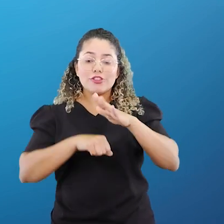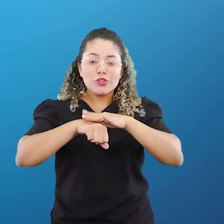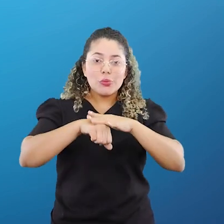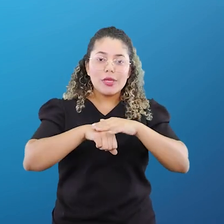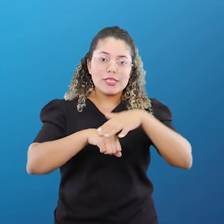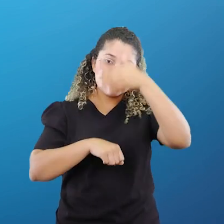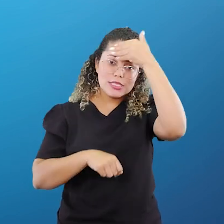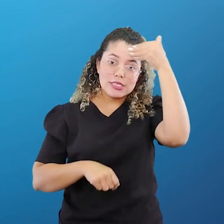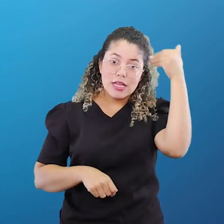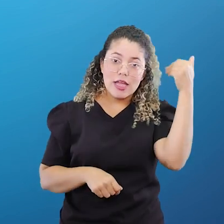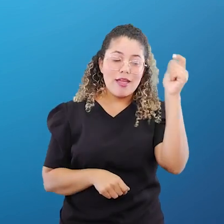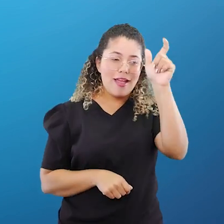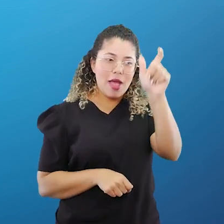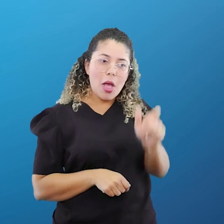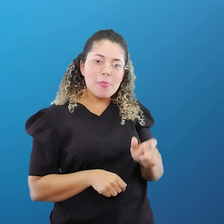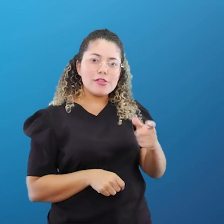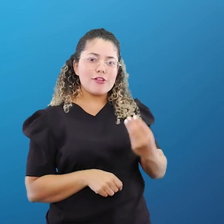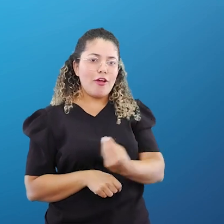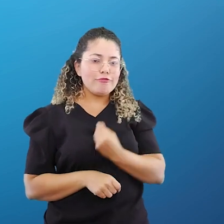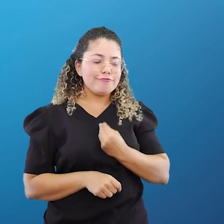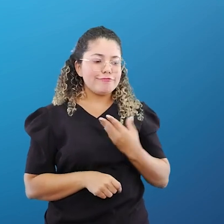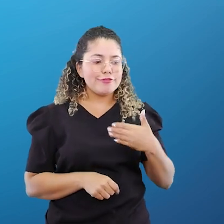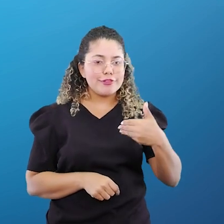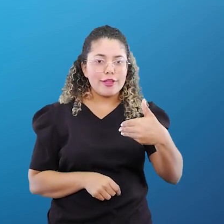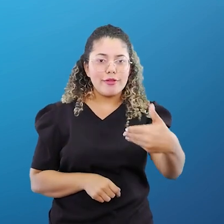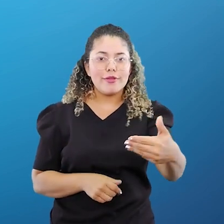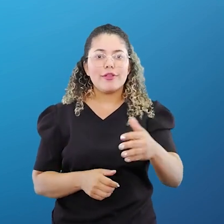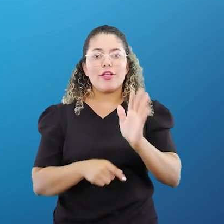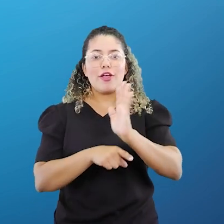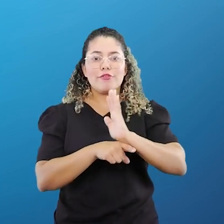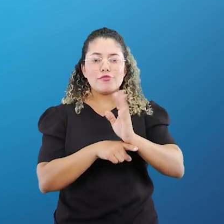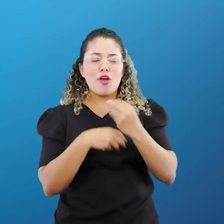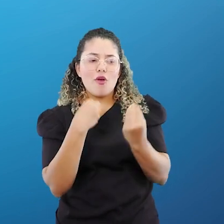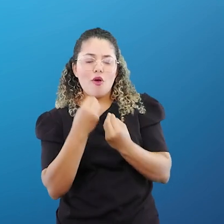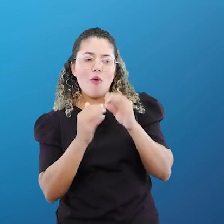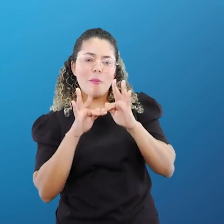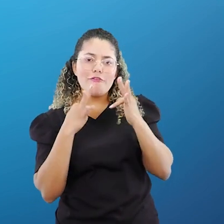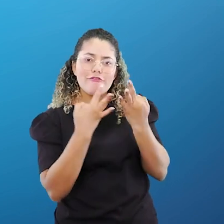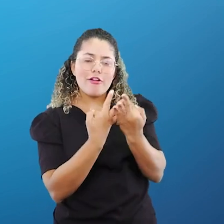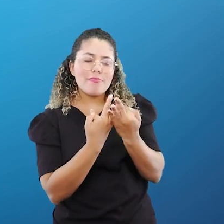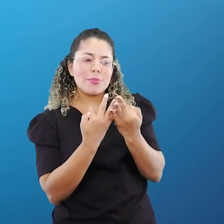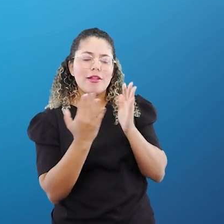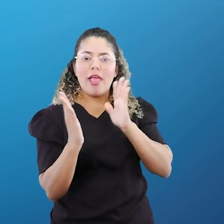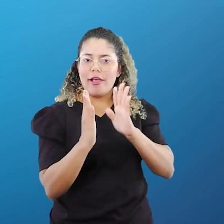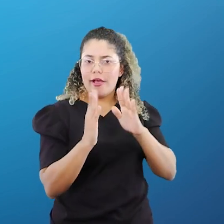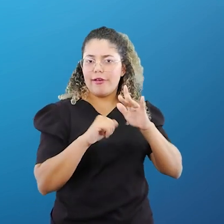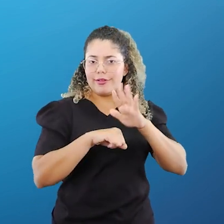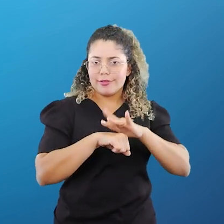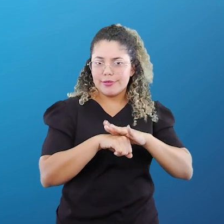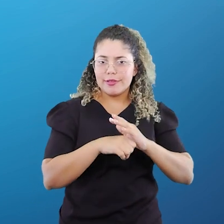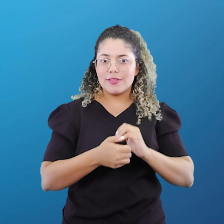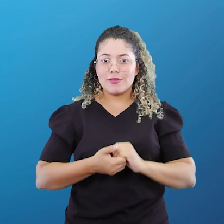vive, que esse personagem vive ao longo do filme, né? Como a sua família encara essa doença.